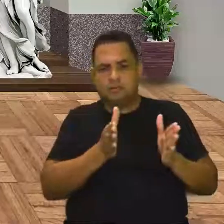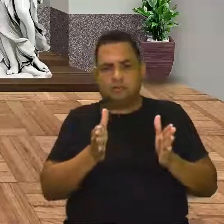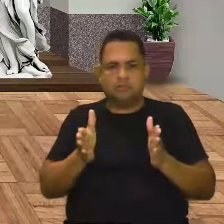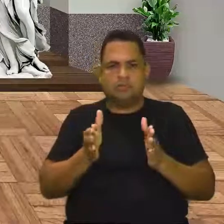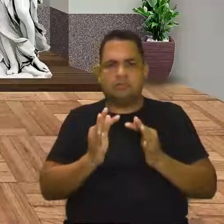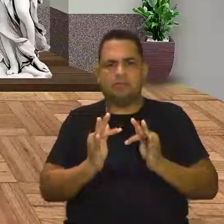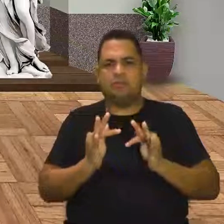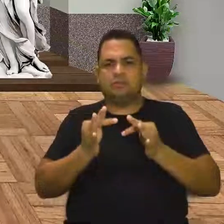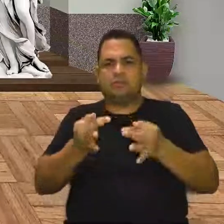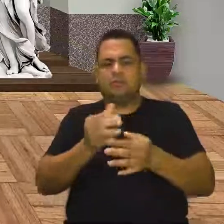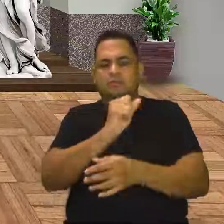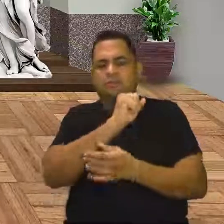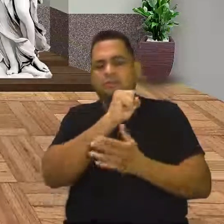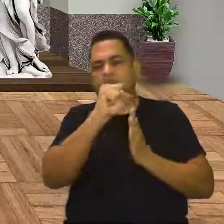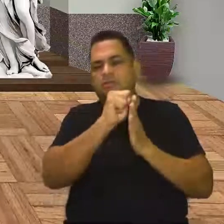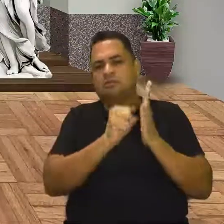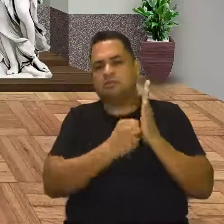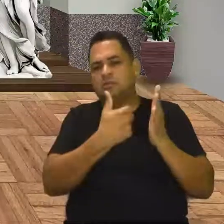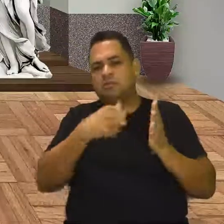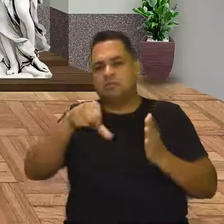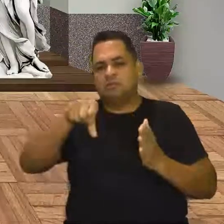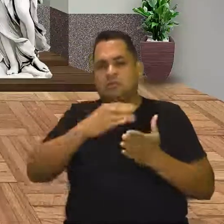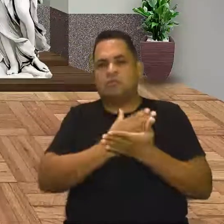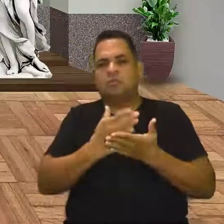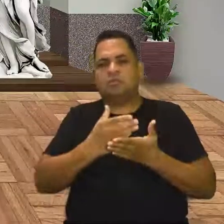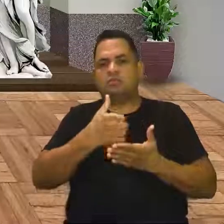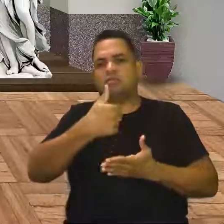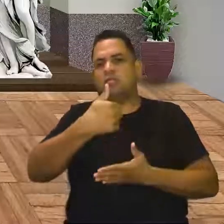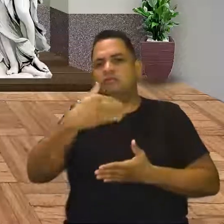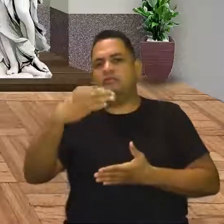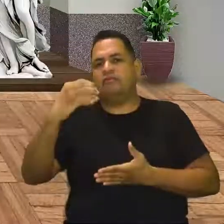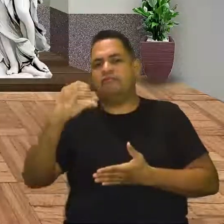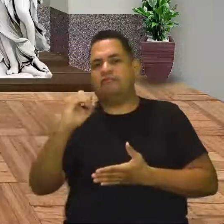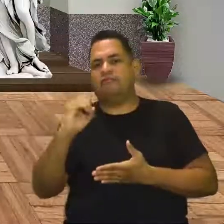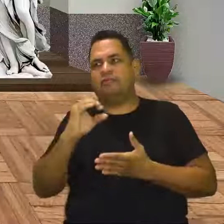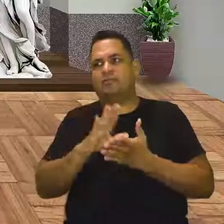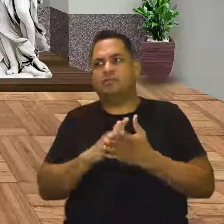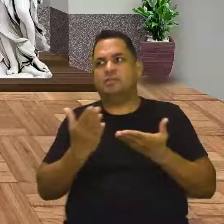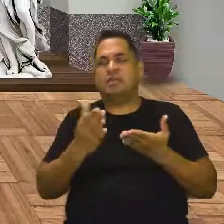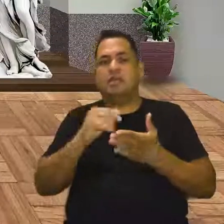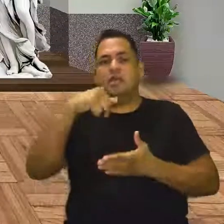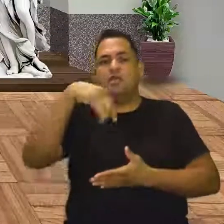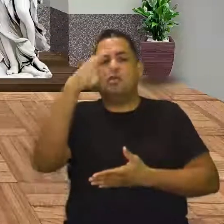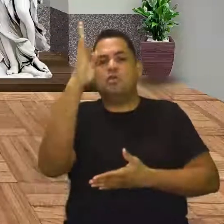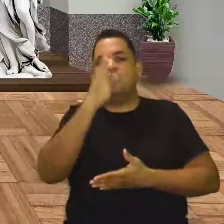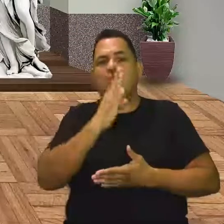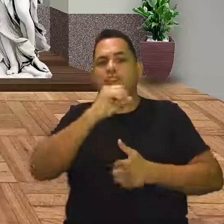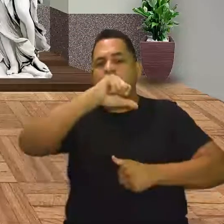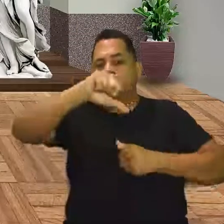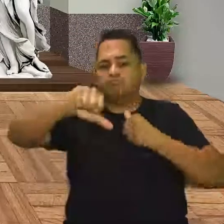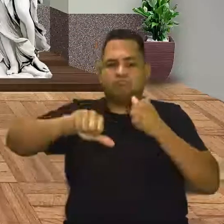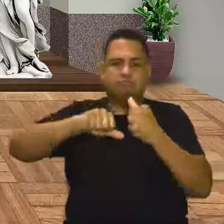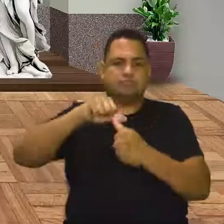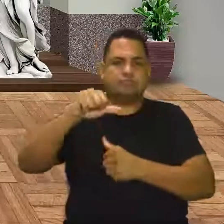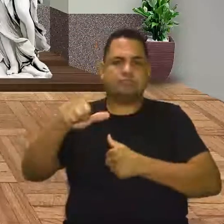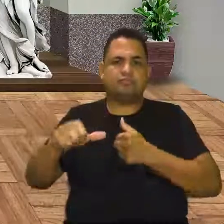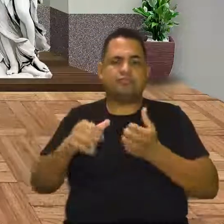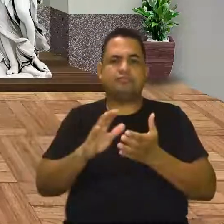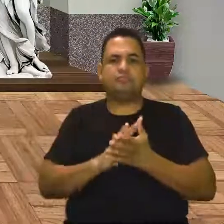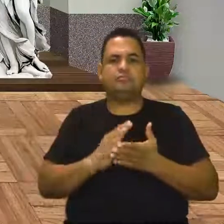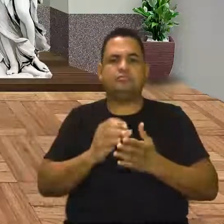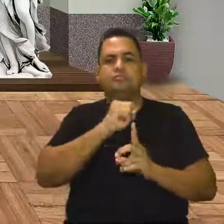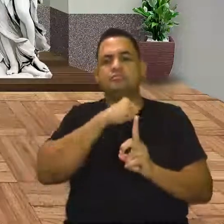nesse final do século XIX, para o início do século XX, as coisas do Brasil vão estar se transformando. A